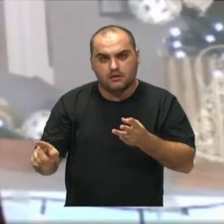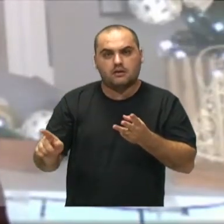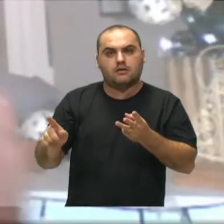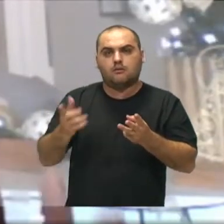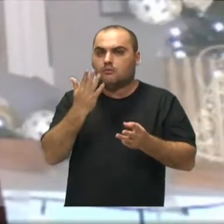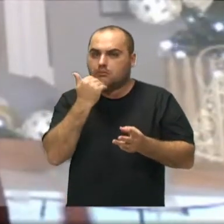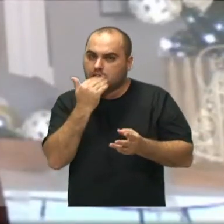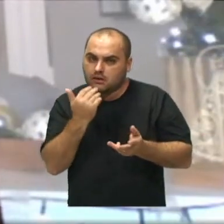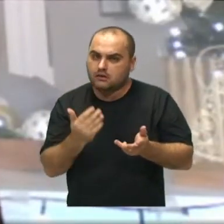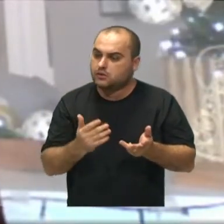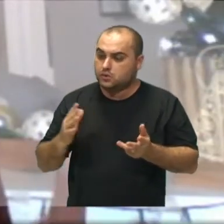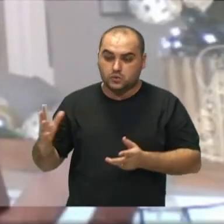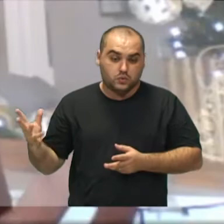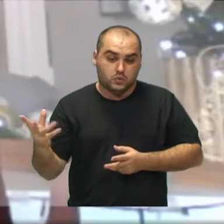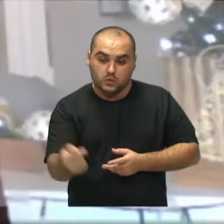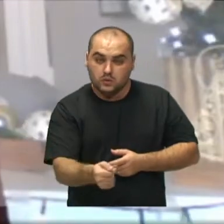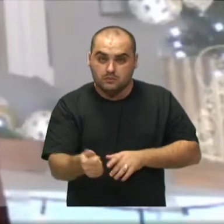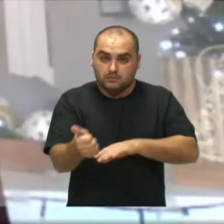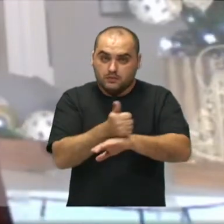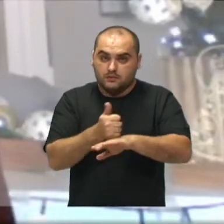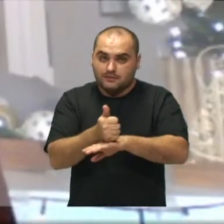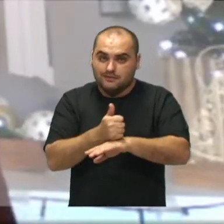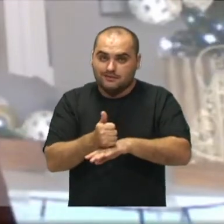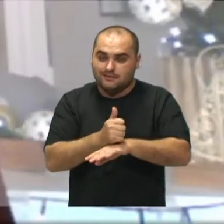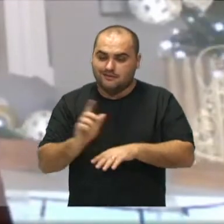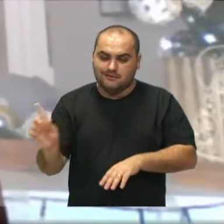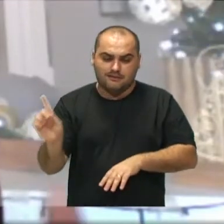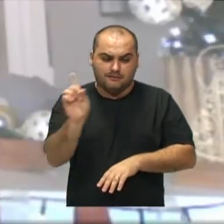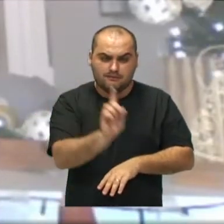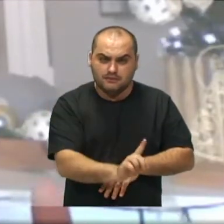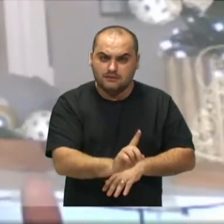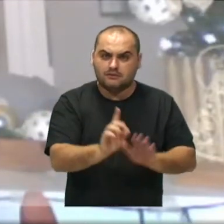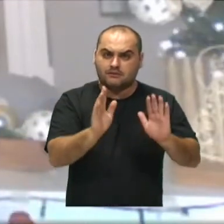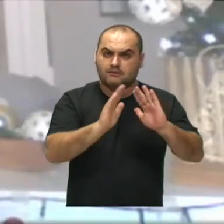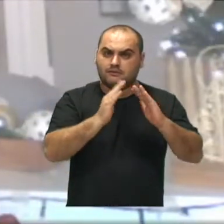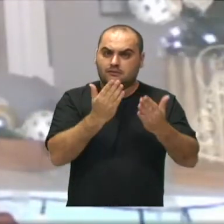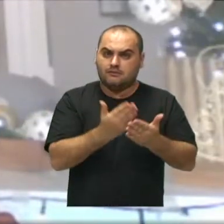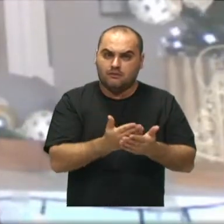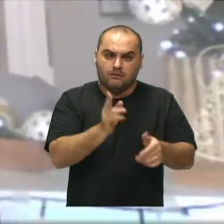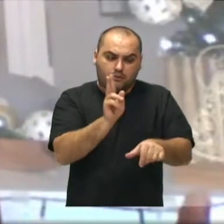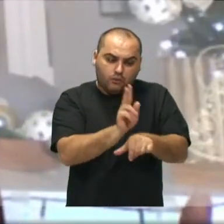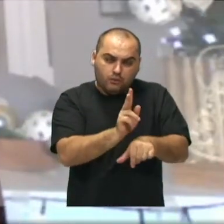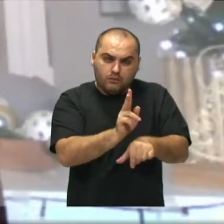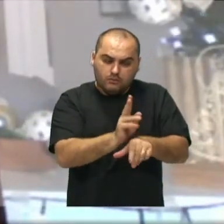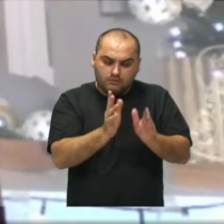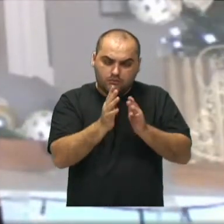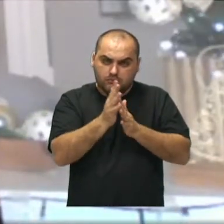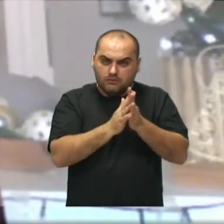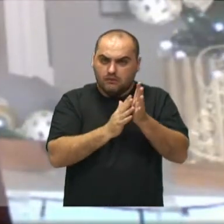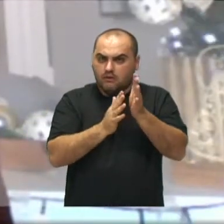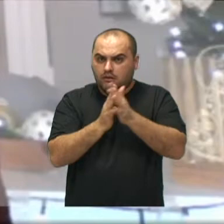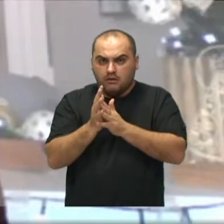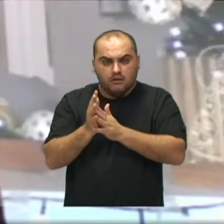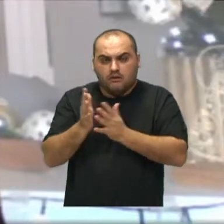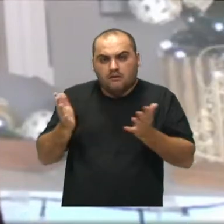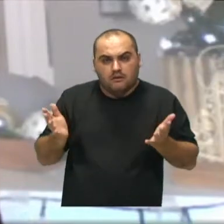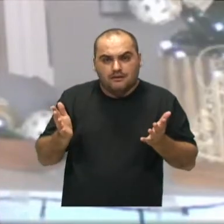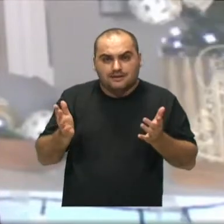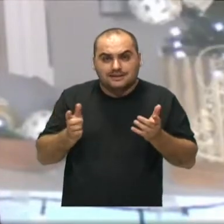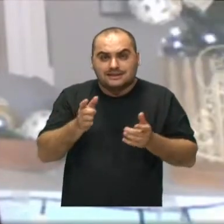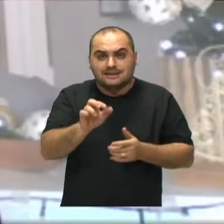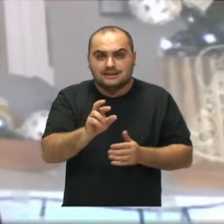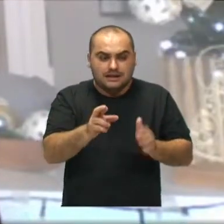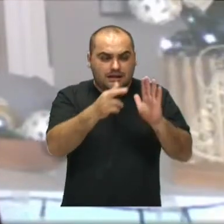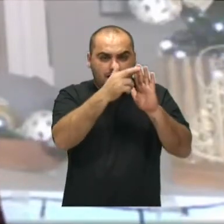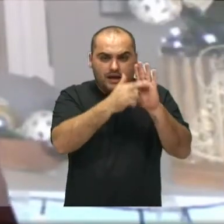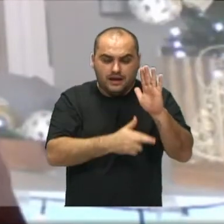da merenda, todos eles estejam devidamente prevenidos, se as normas sanitárias elas estão sendo feitas